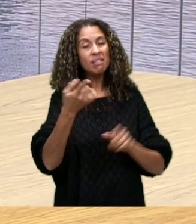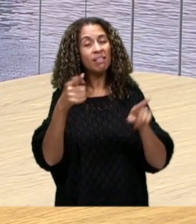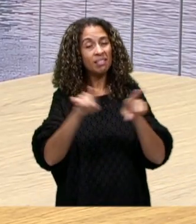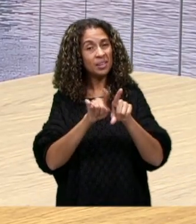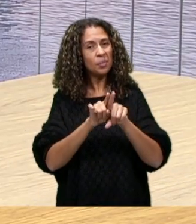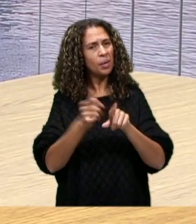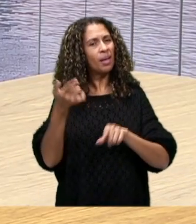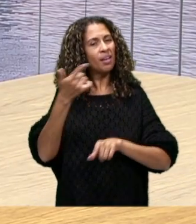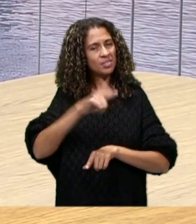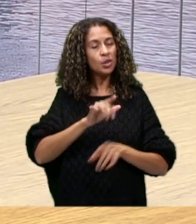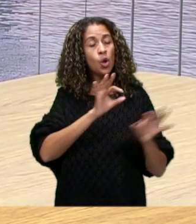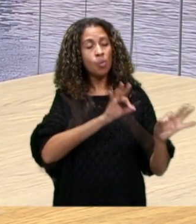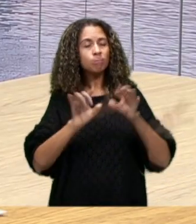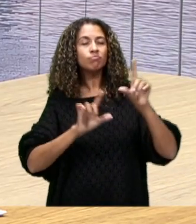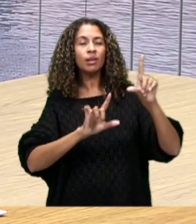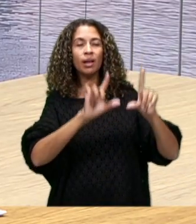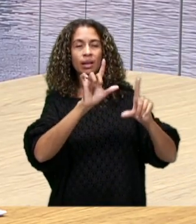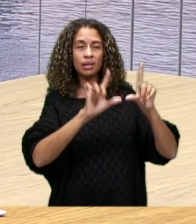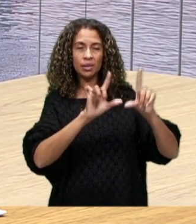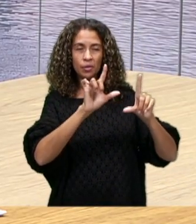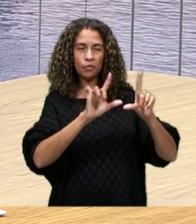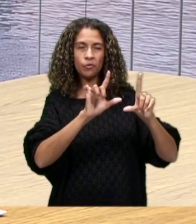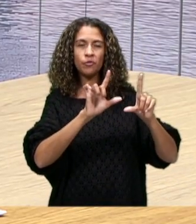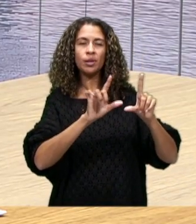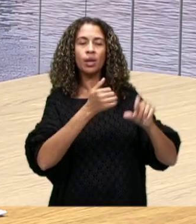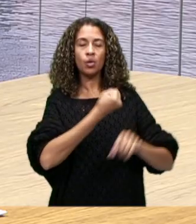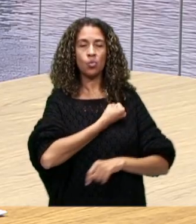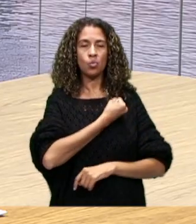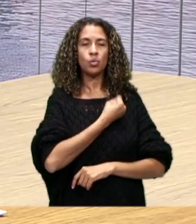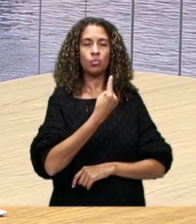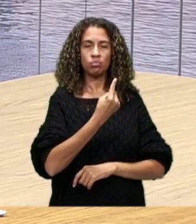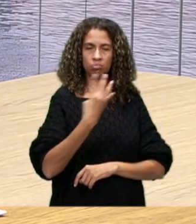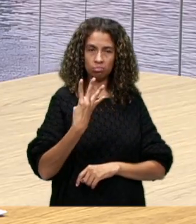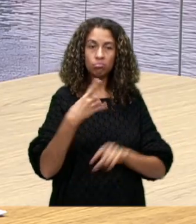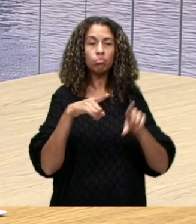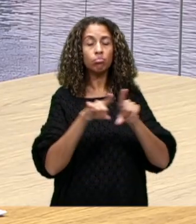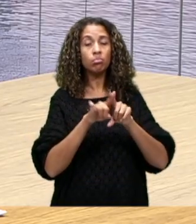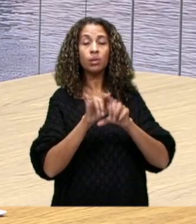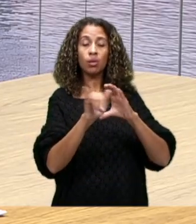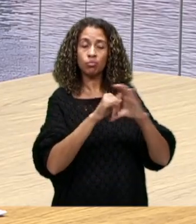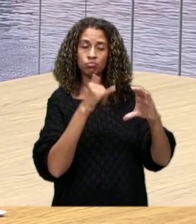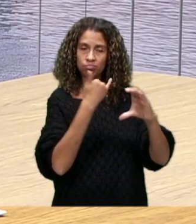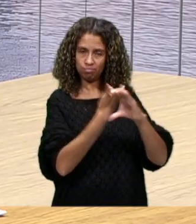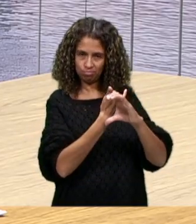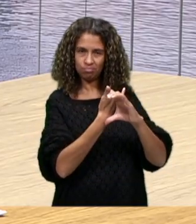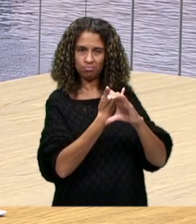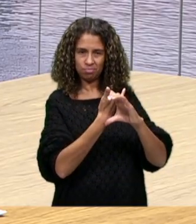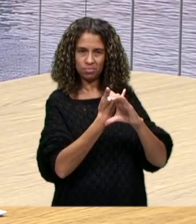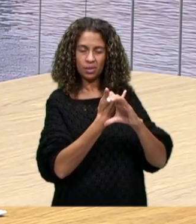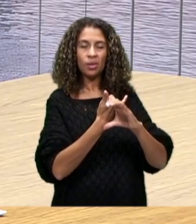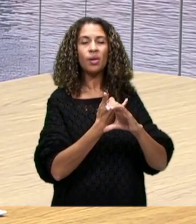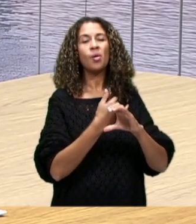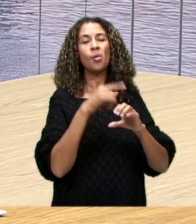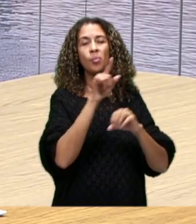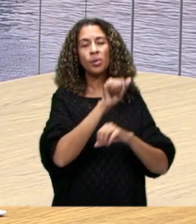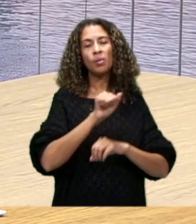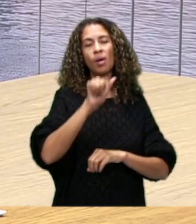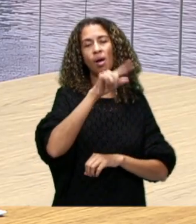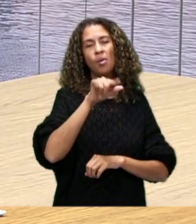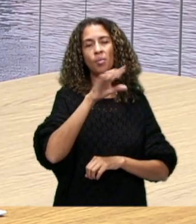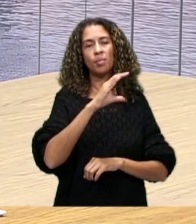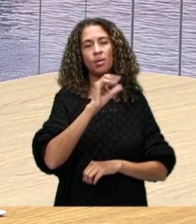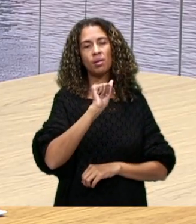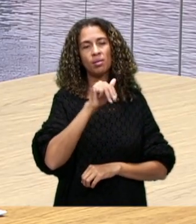também, continue nos acompanhando aqui no canal 14 e também no YouTube pelo canal